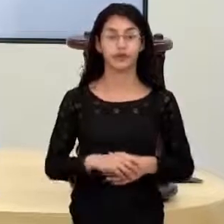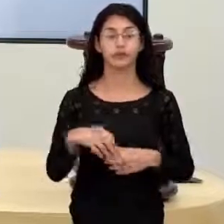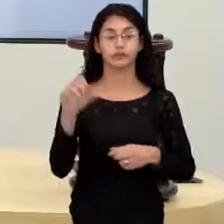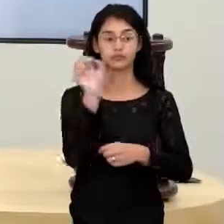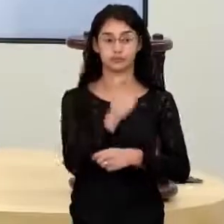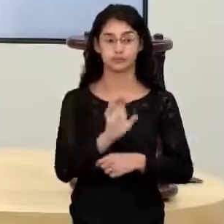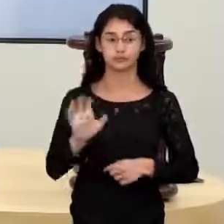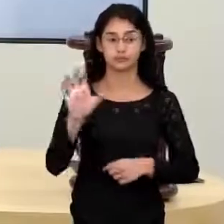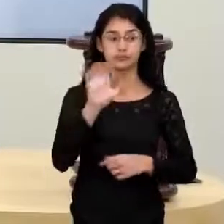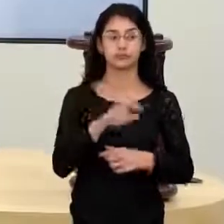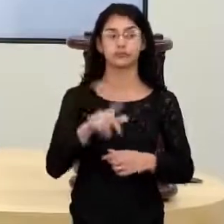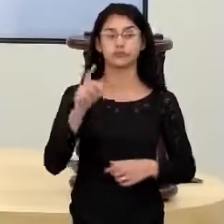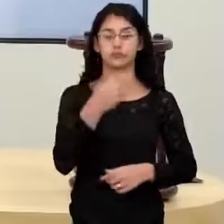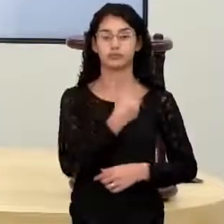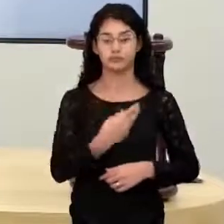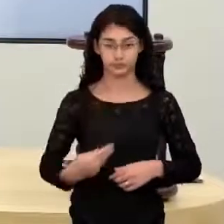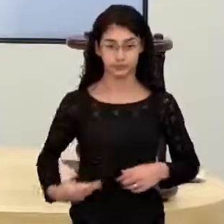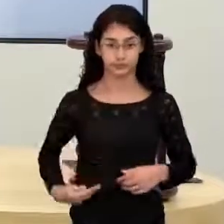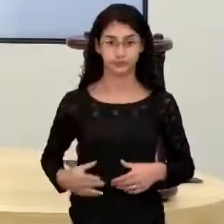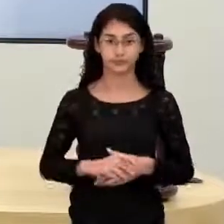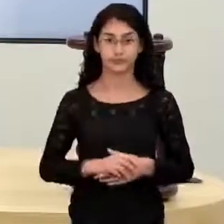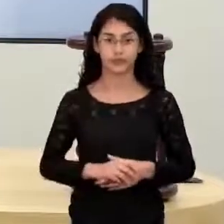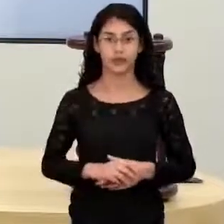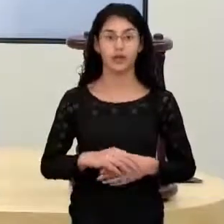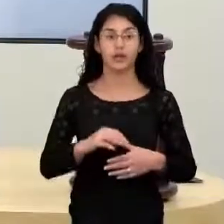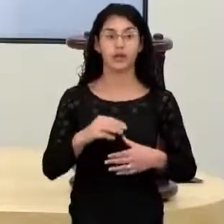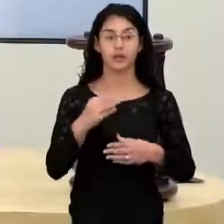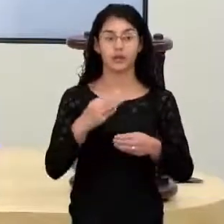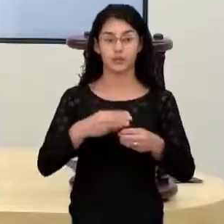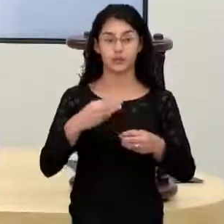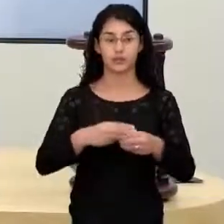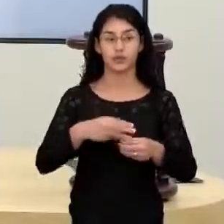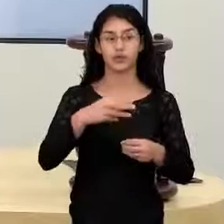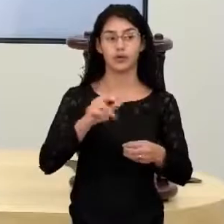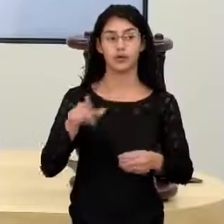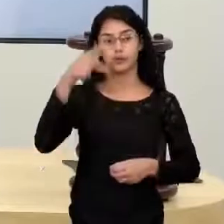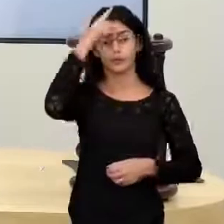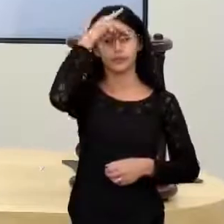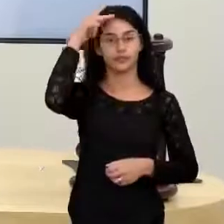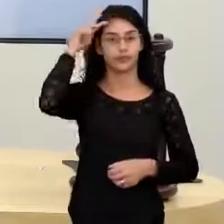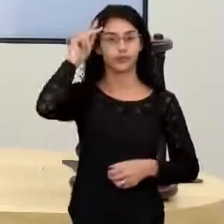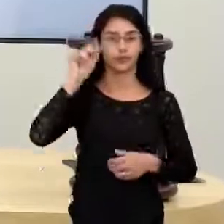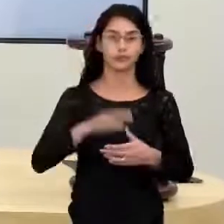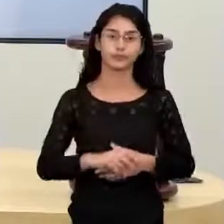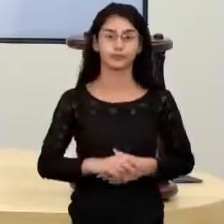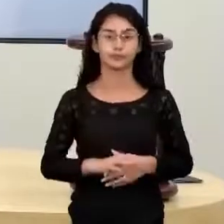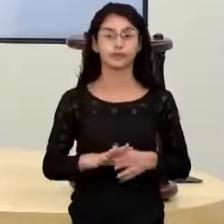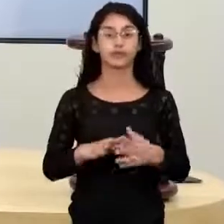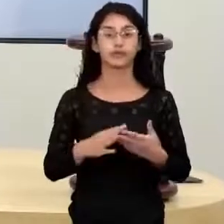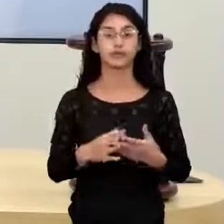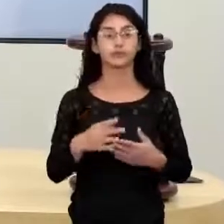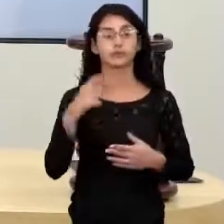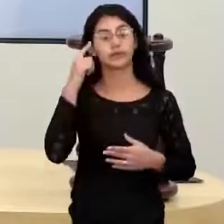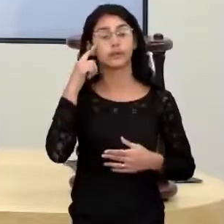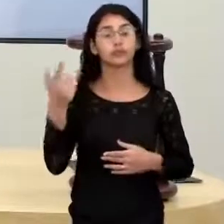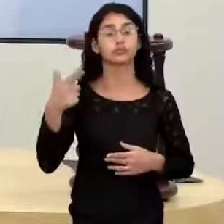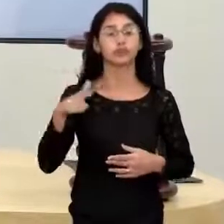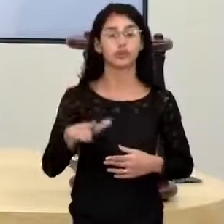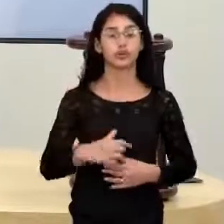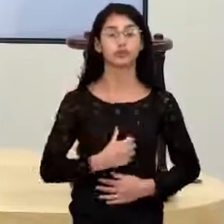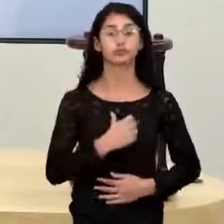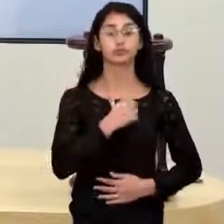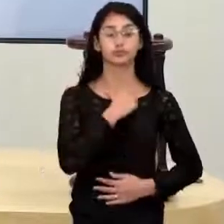os governadores. E o representante nos municípios, os prefeitos. Agora, pensando novamente aqui no Poder